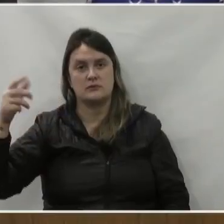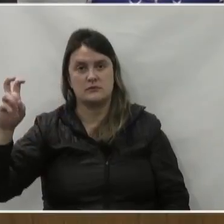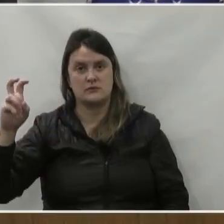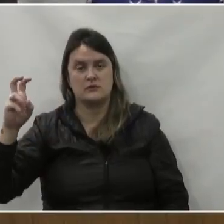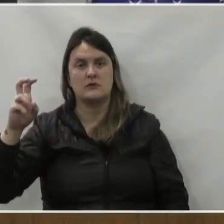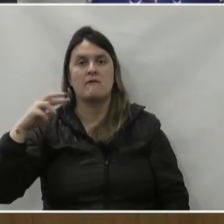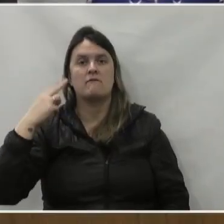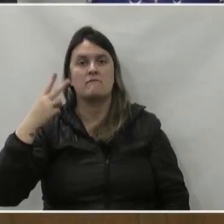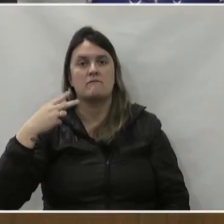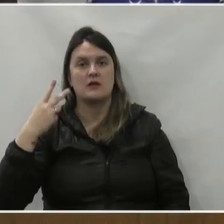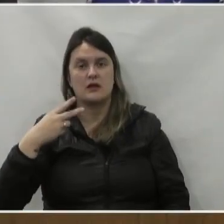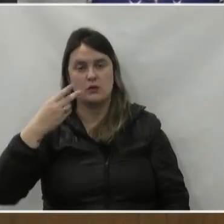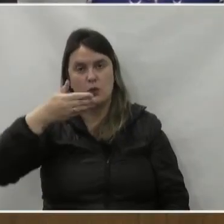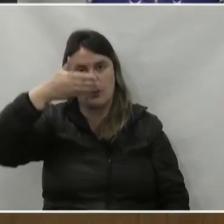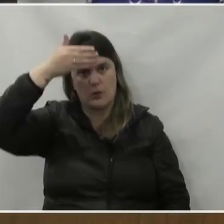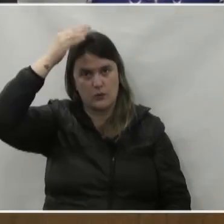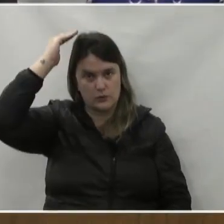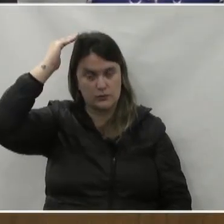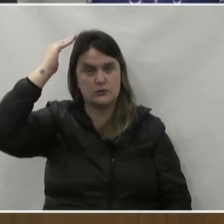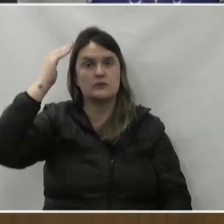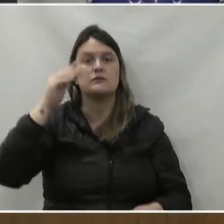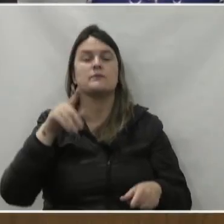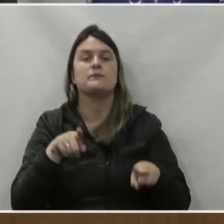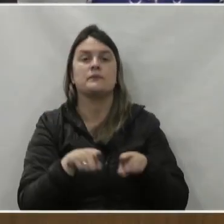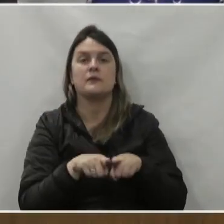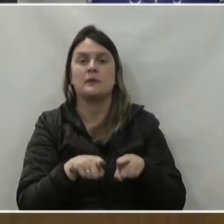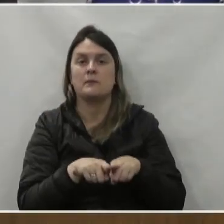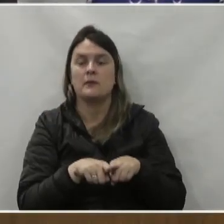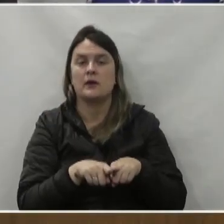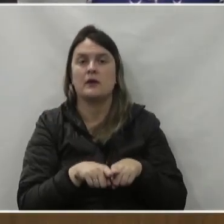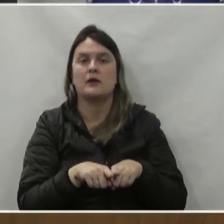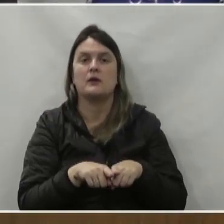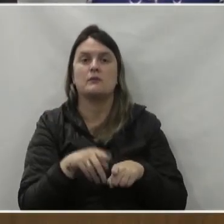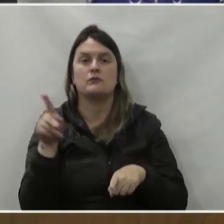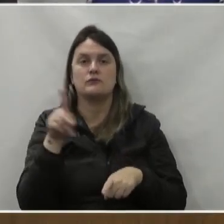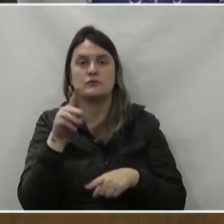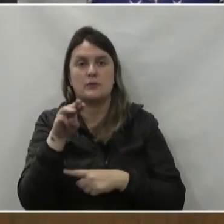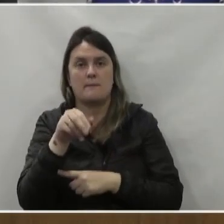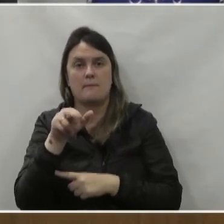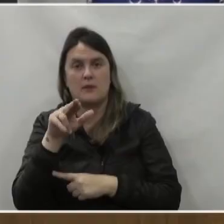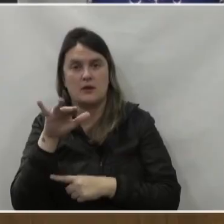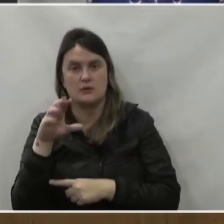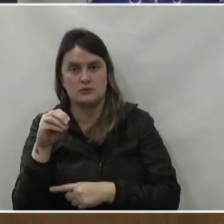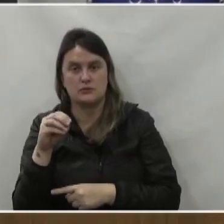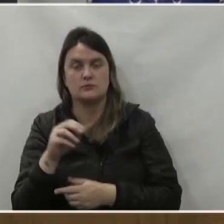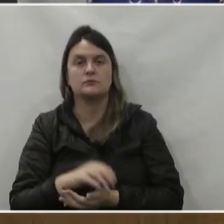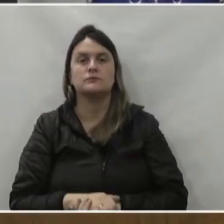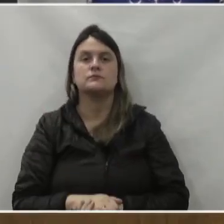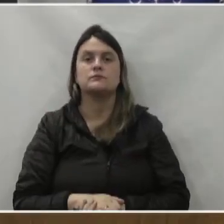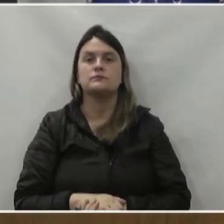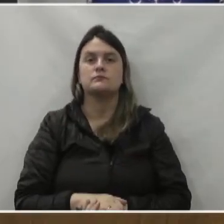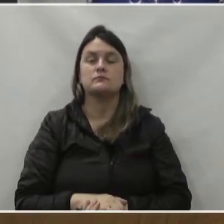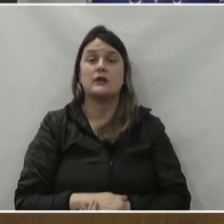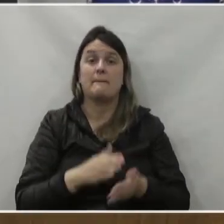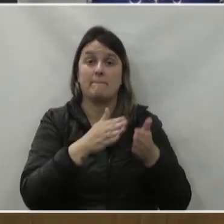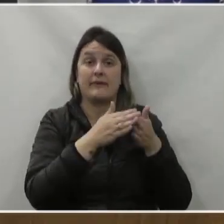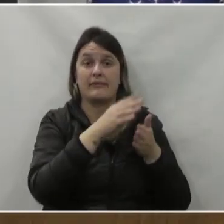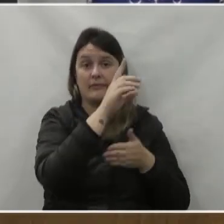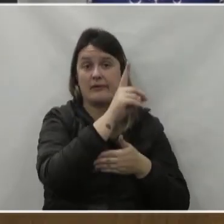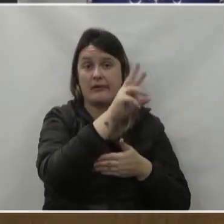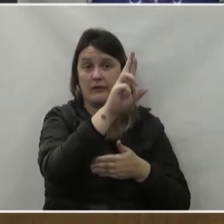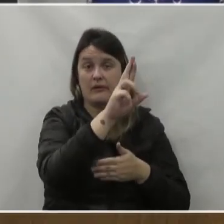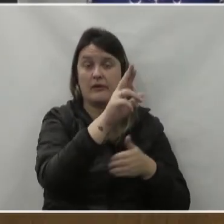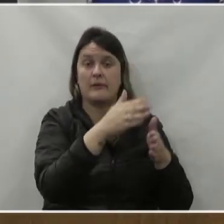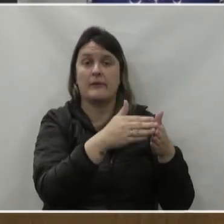199/2025 dos vereadores Anderson Cripa Luiz Cardoso e Márcio Fernando Tzig. Ao DR,